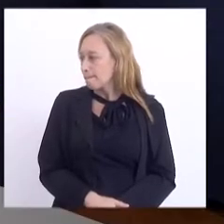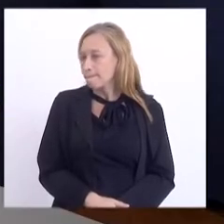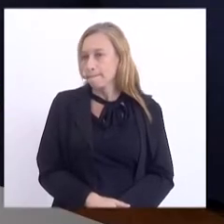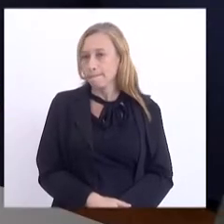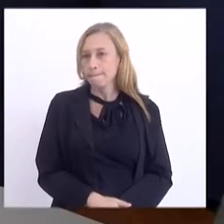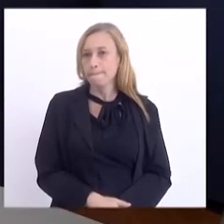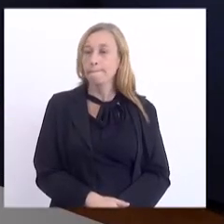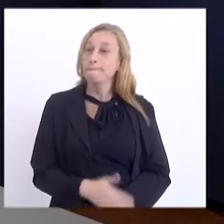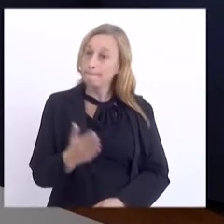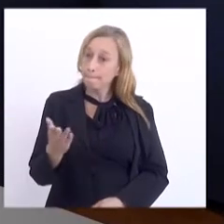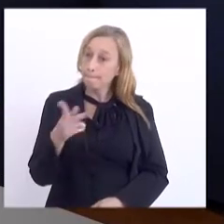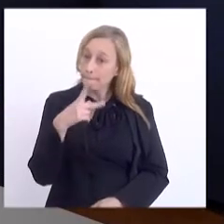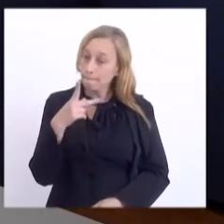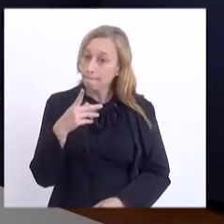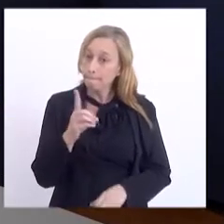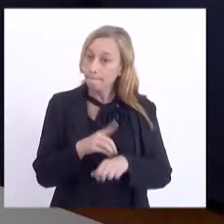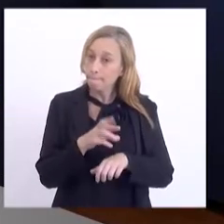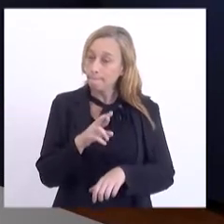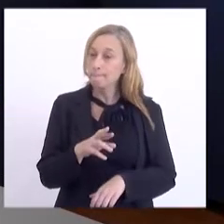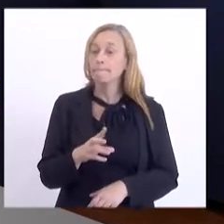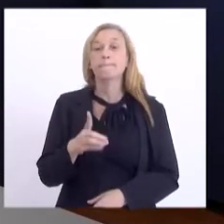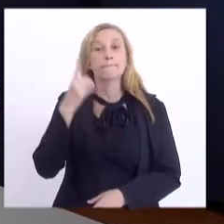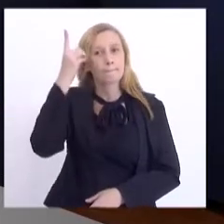pois não Doutora